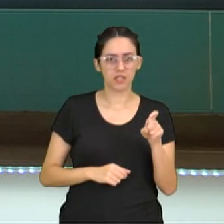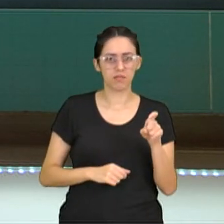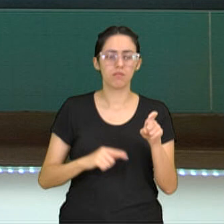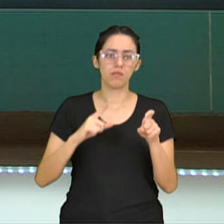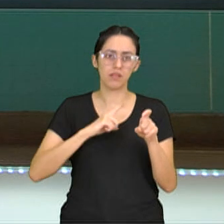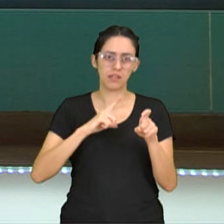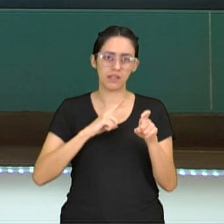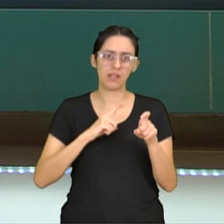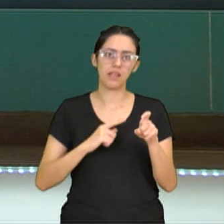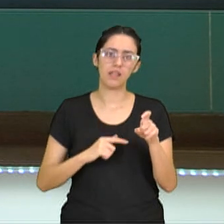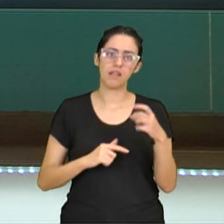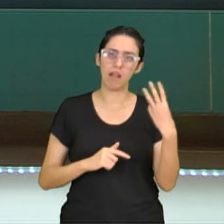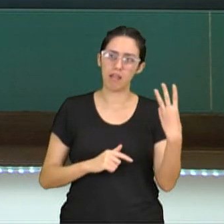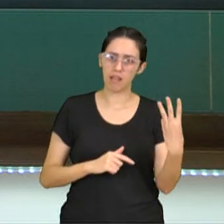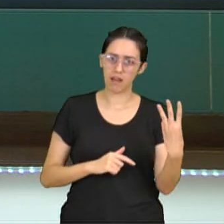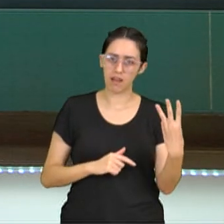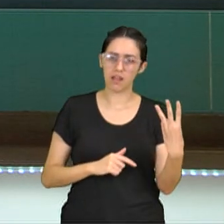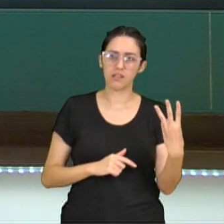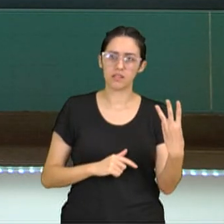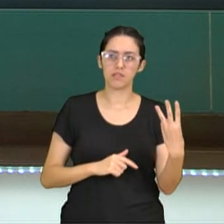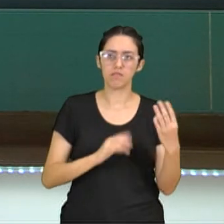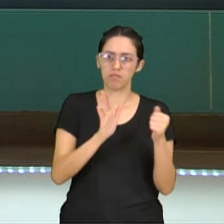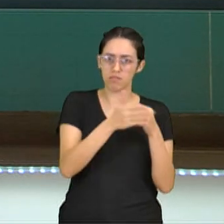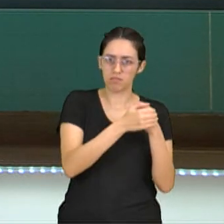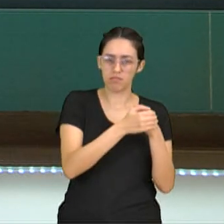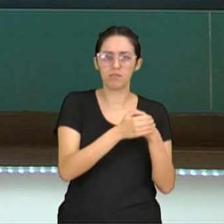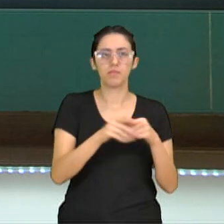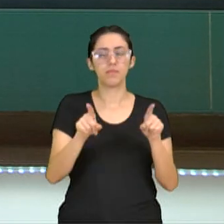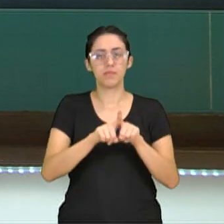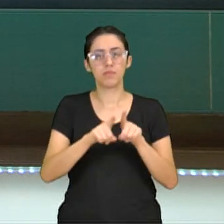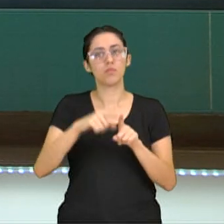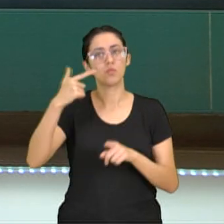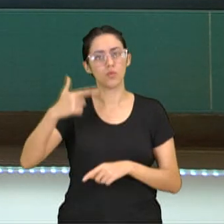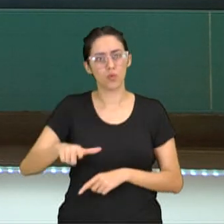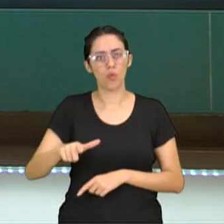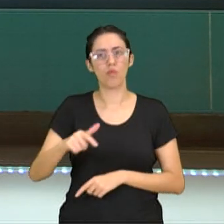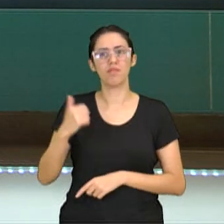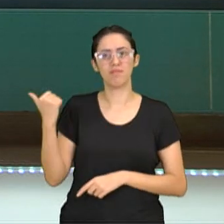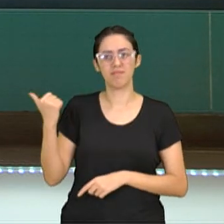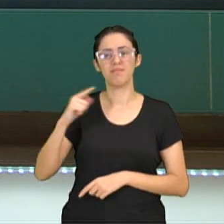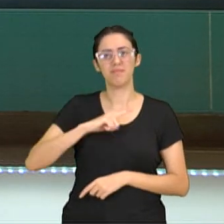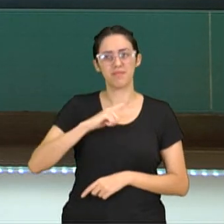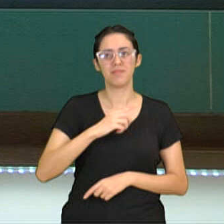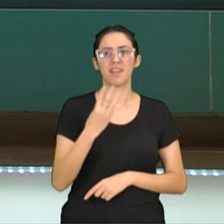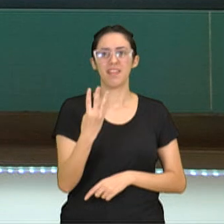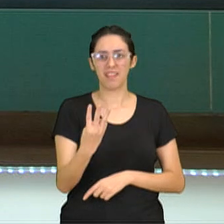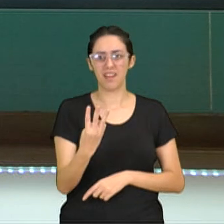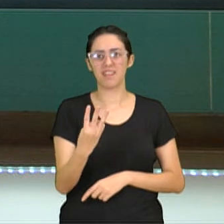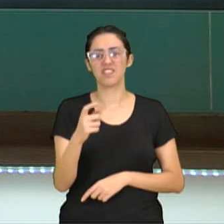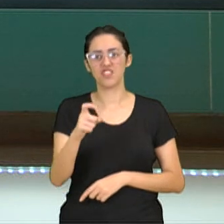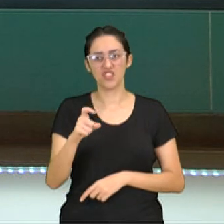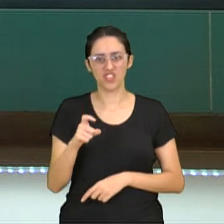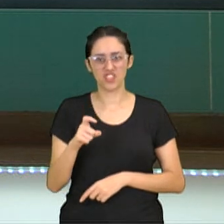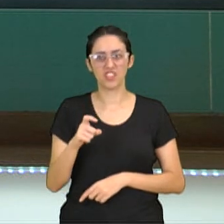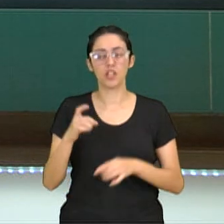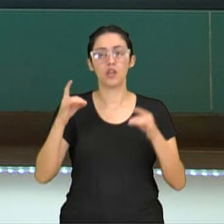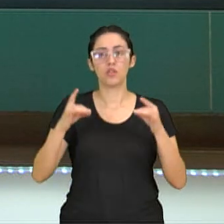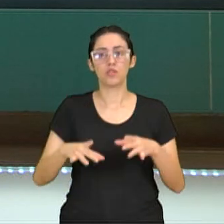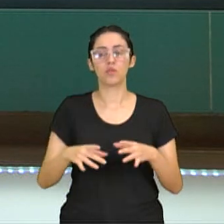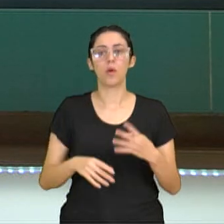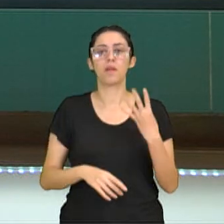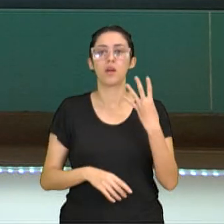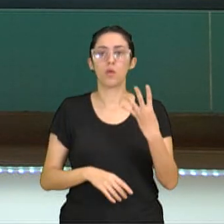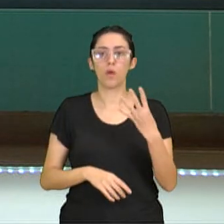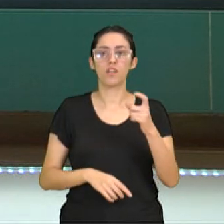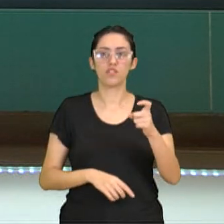12, 3 vezes 4, e aqui também. E o x também está em ambos. Colocando 3x em evidência, sobra 4x menos